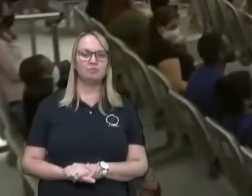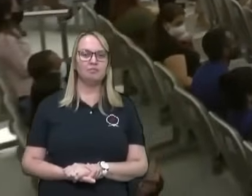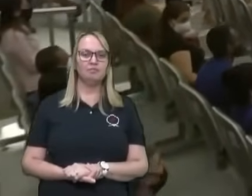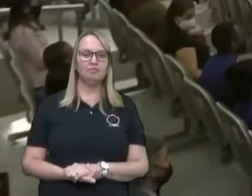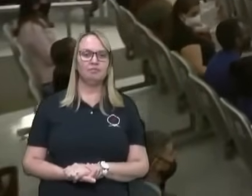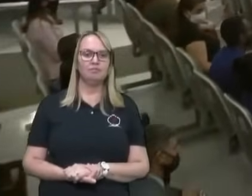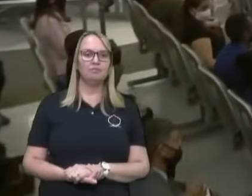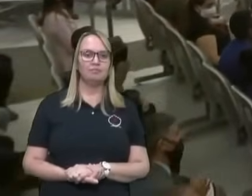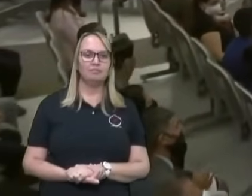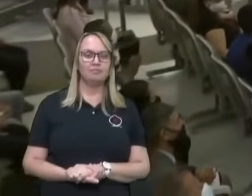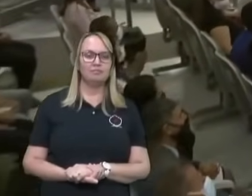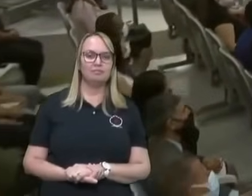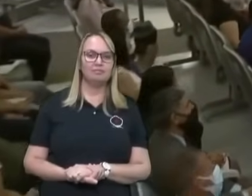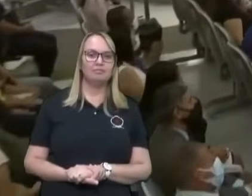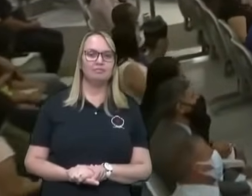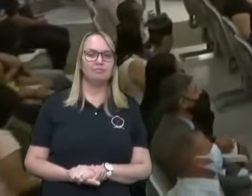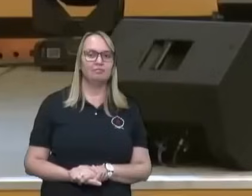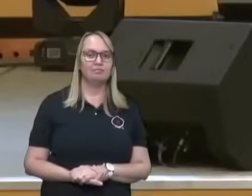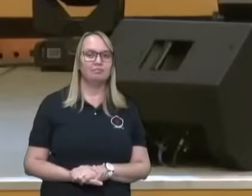Aleluia.